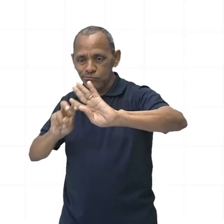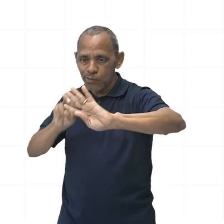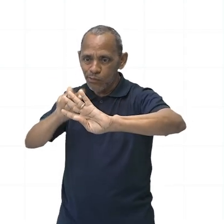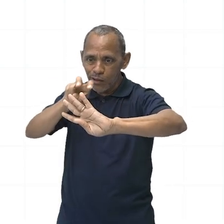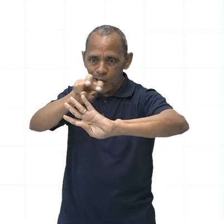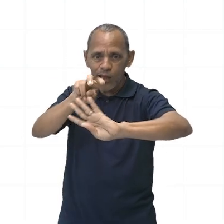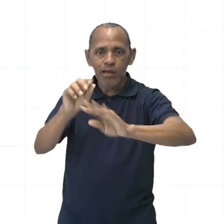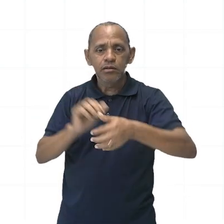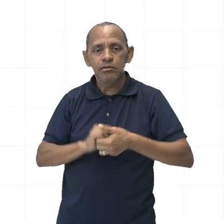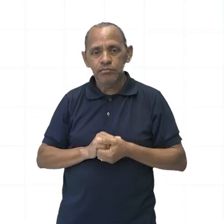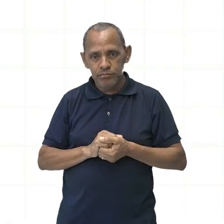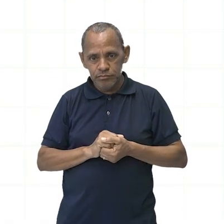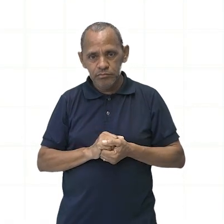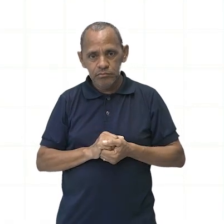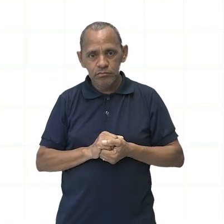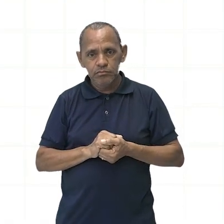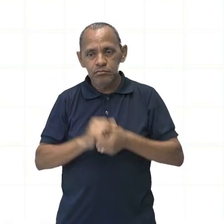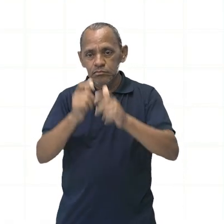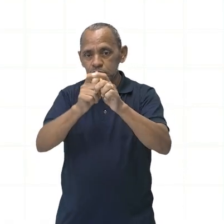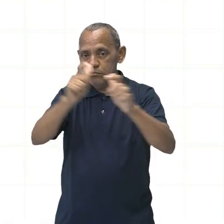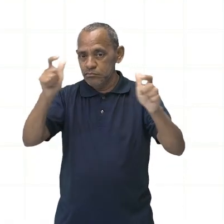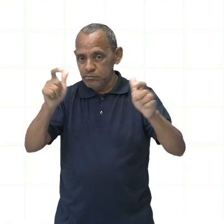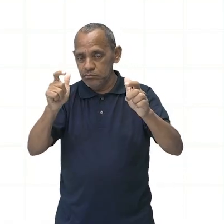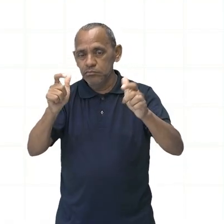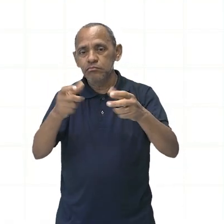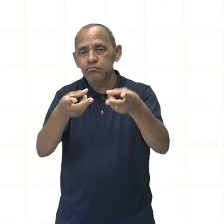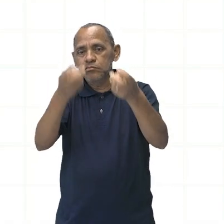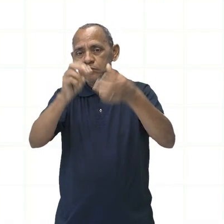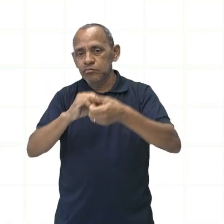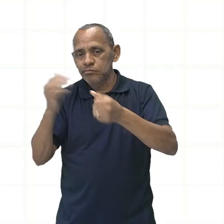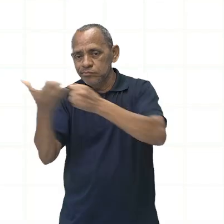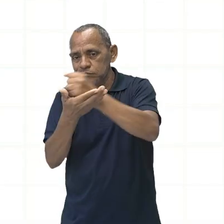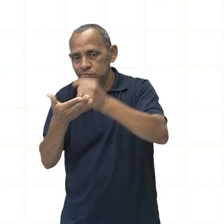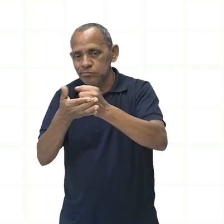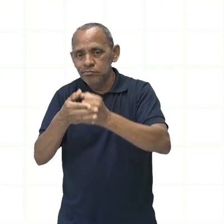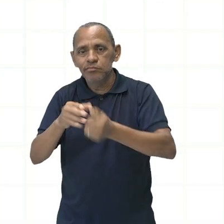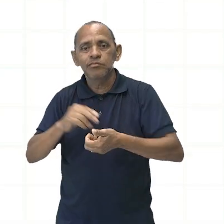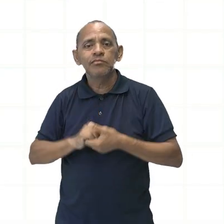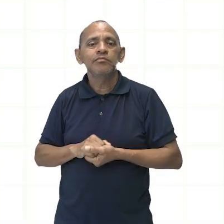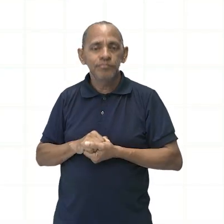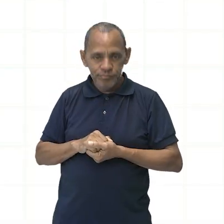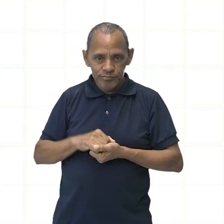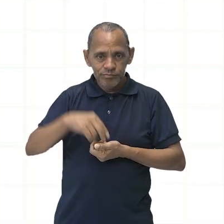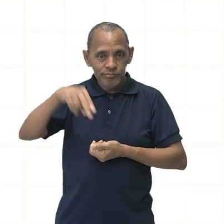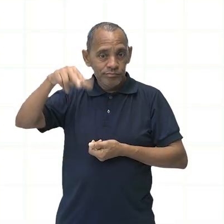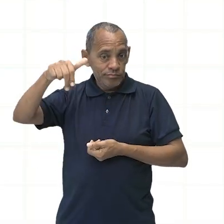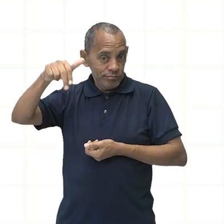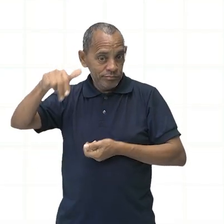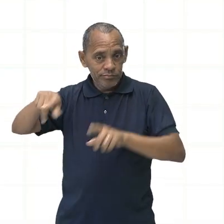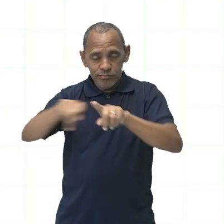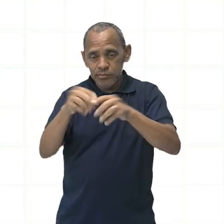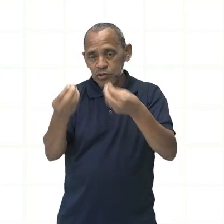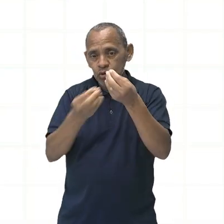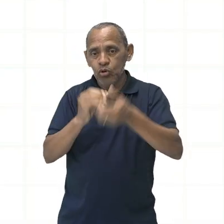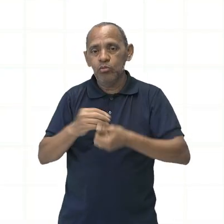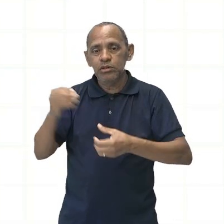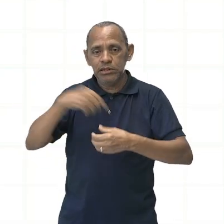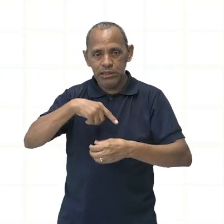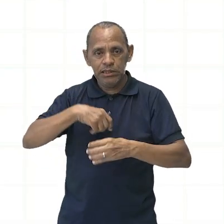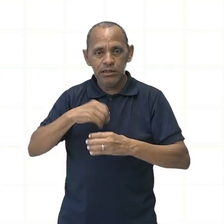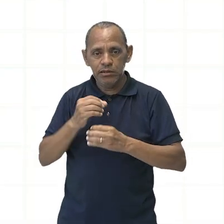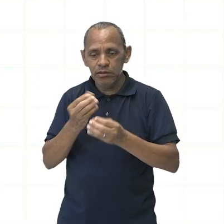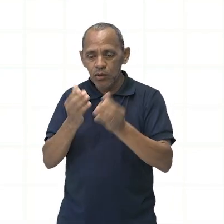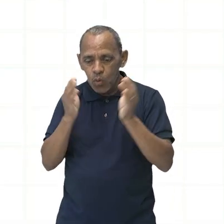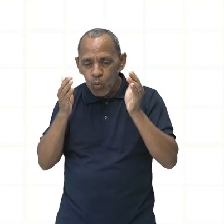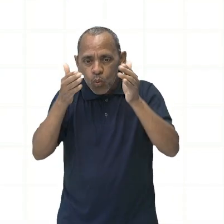colocado em maior aumento, onde a gente consegue perceber as bases nitrogenadas que o compõem, localizadas mais ao centro, e como